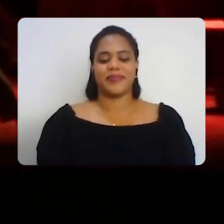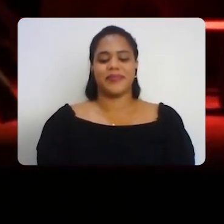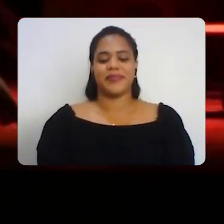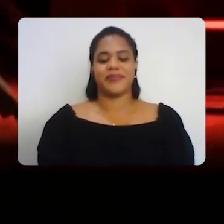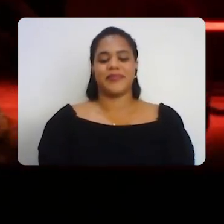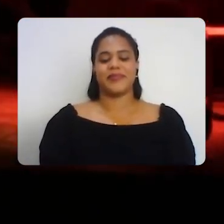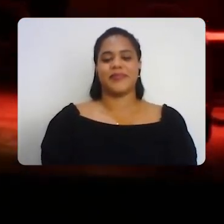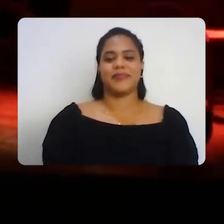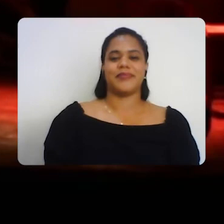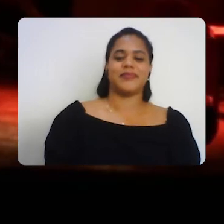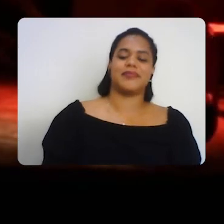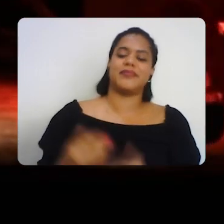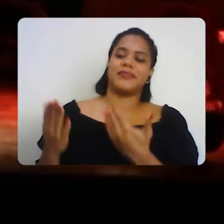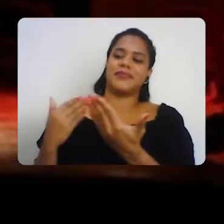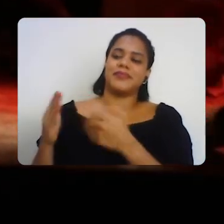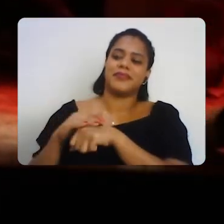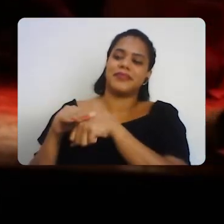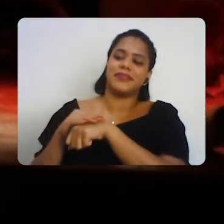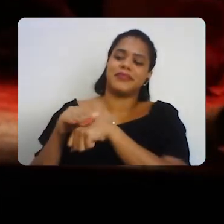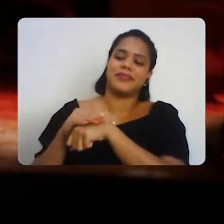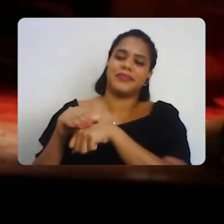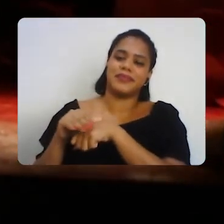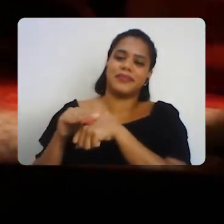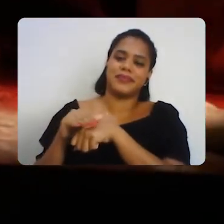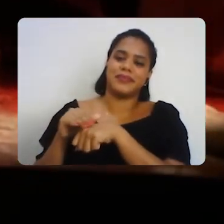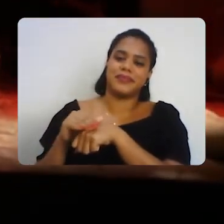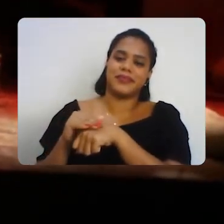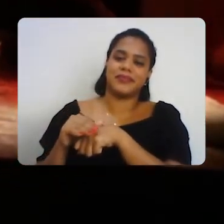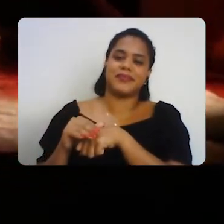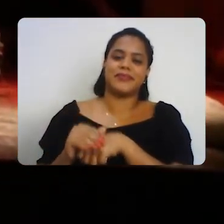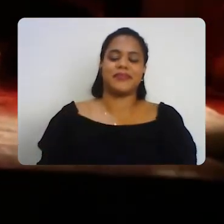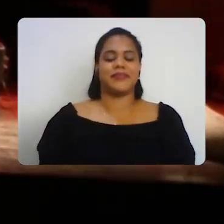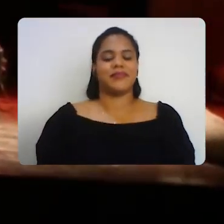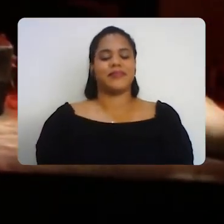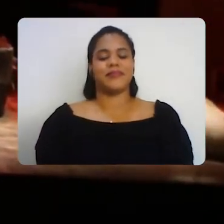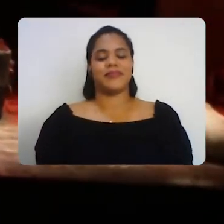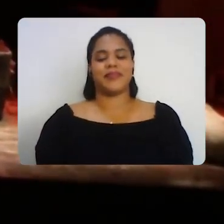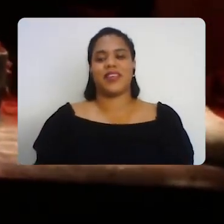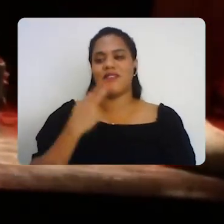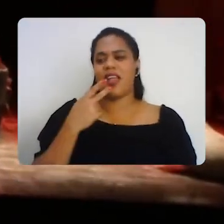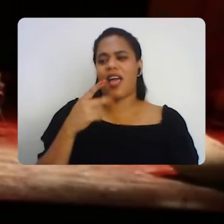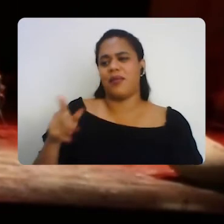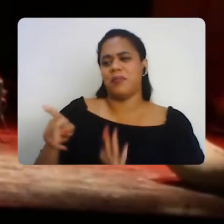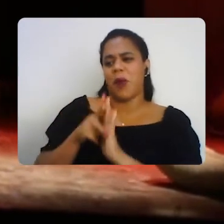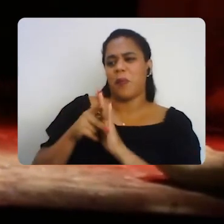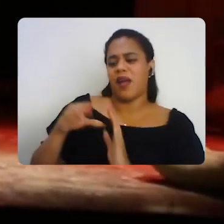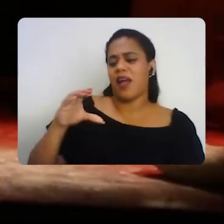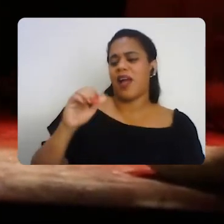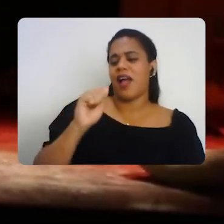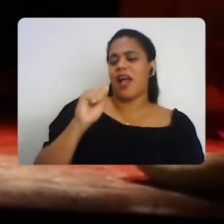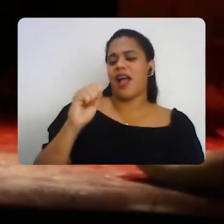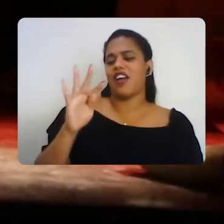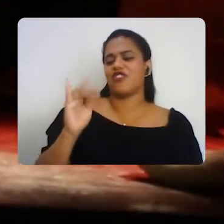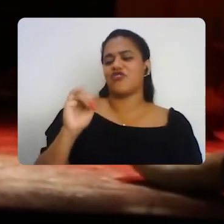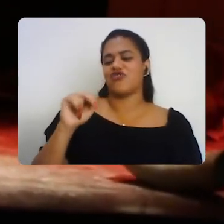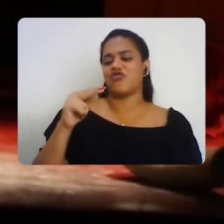Catando fogo. Cara, desquerer que pena de bicha pedregando da carreira. Tudo